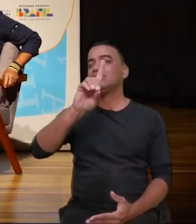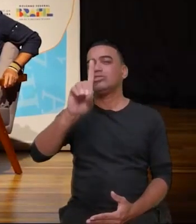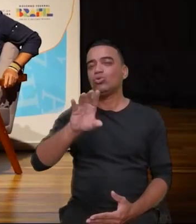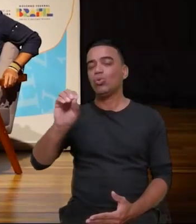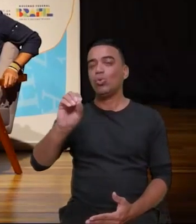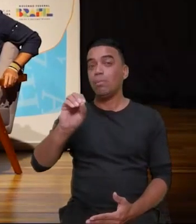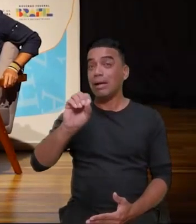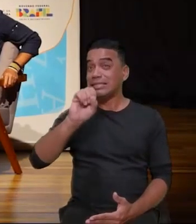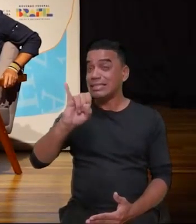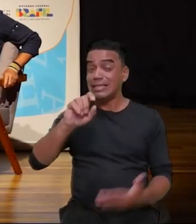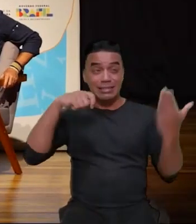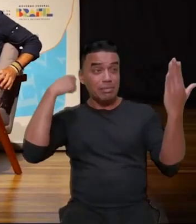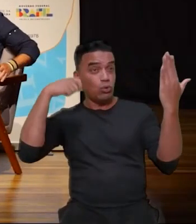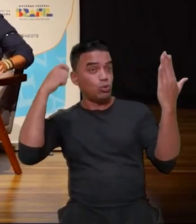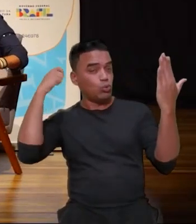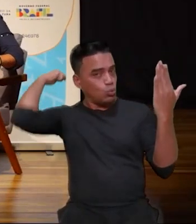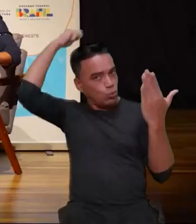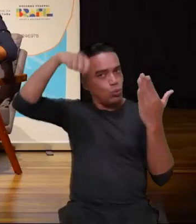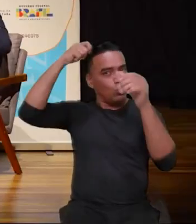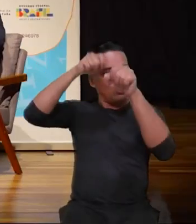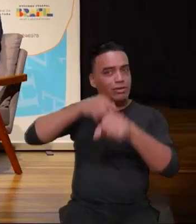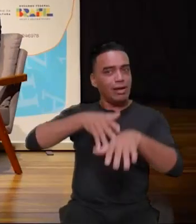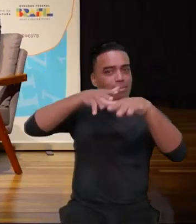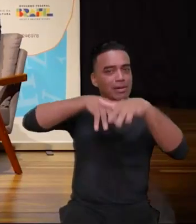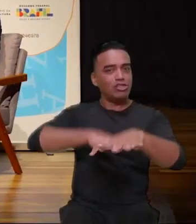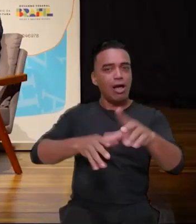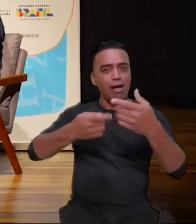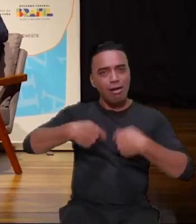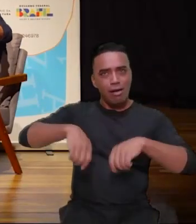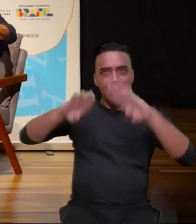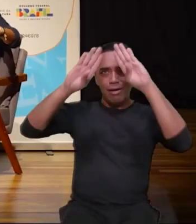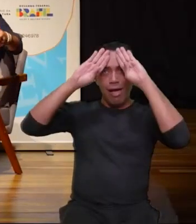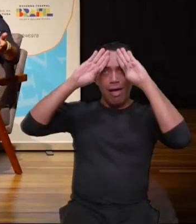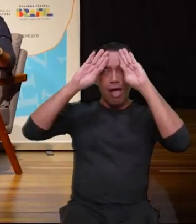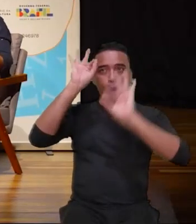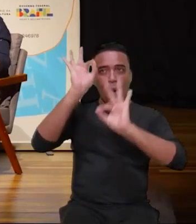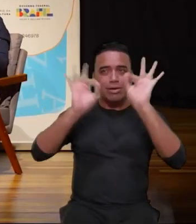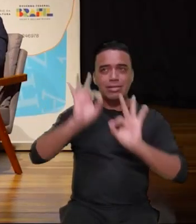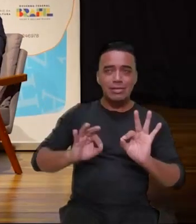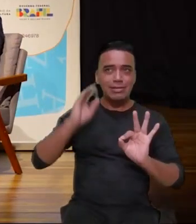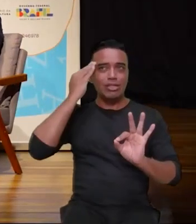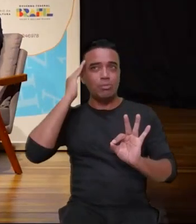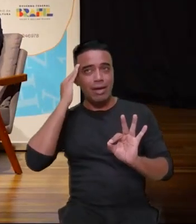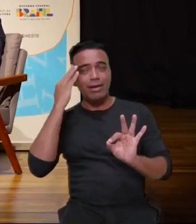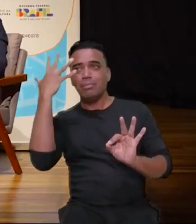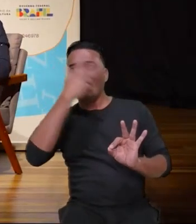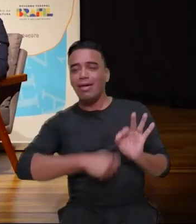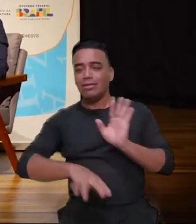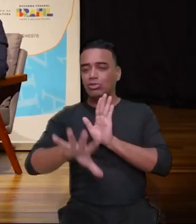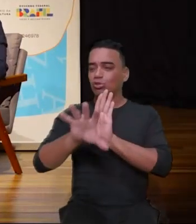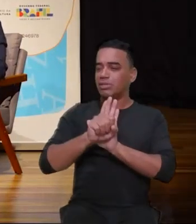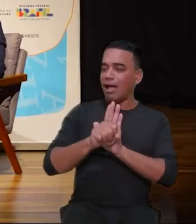e Iemanjá. Como esses espelhos africanos reorganizam a nossa compreensão de beleza, de